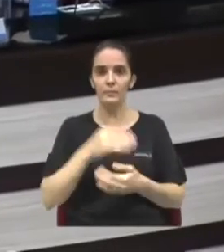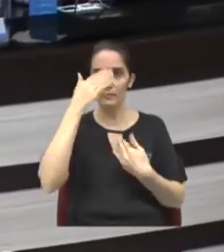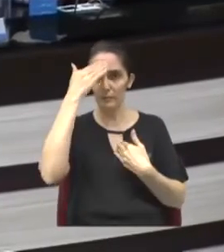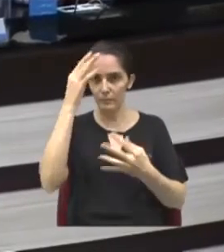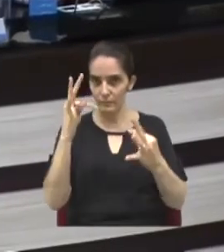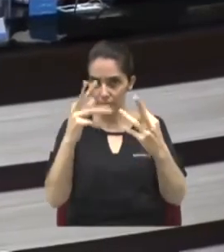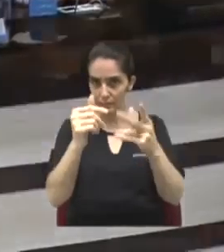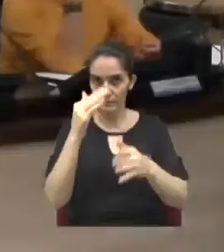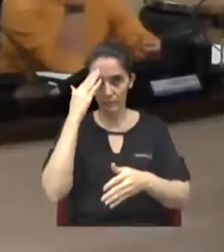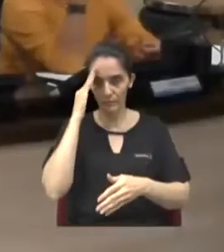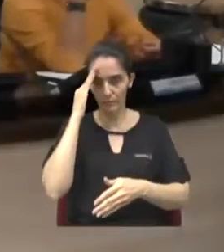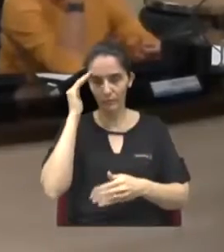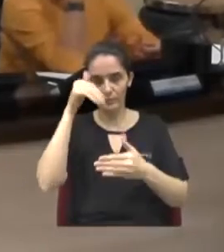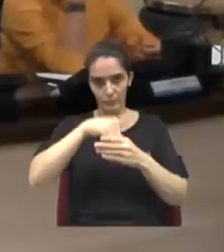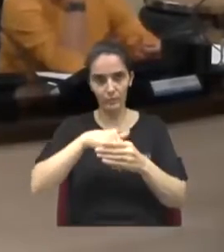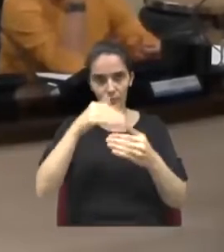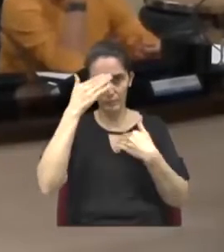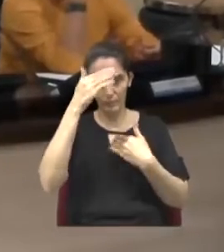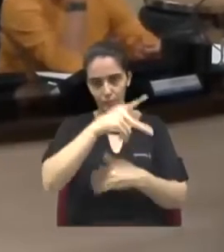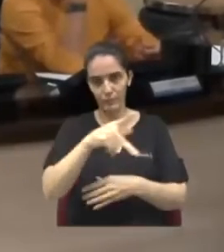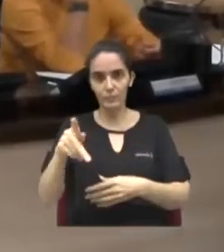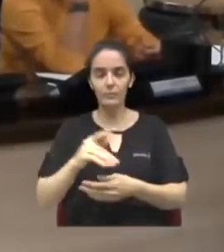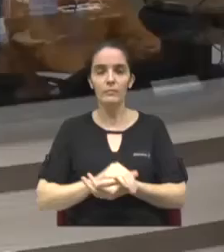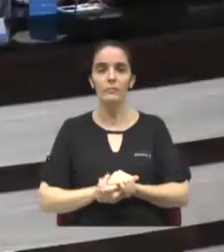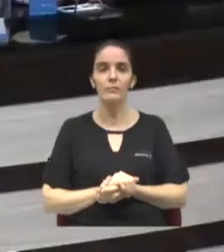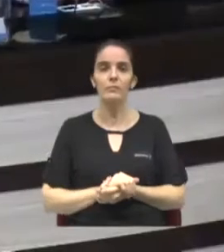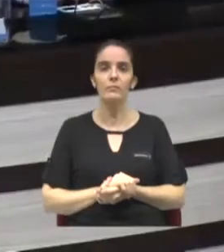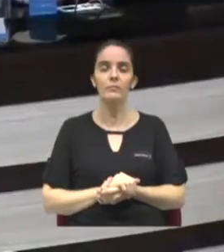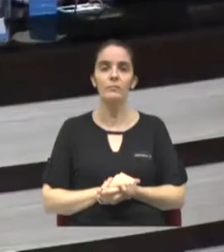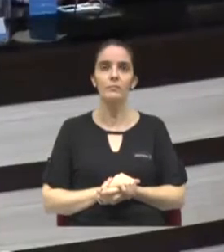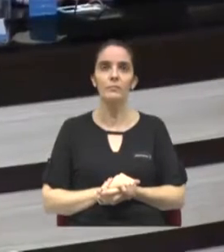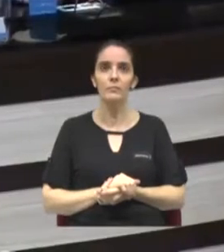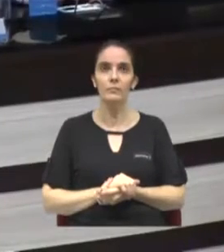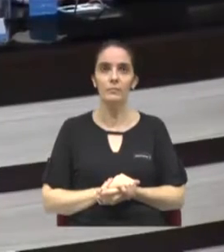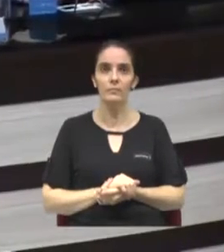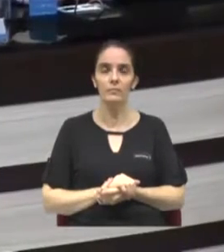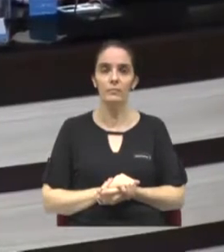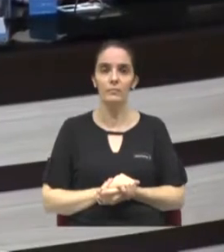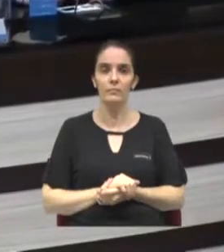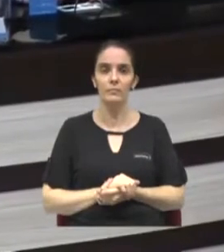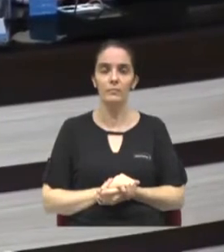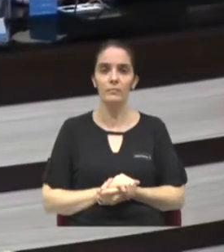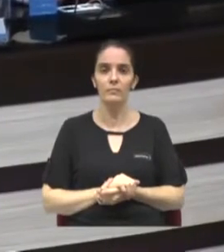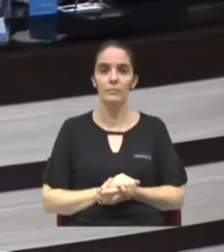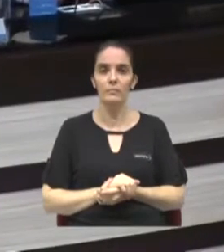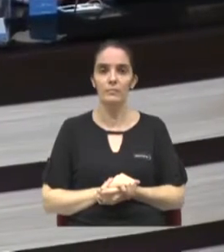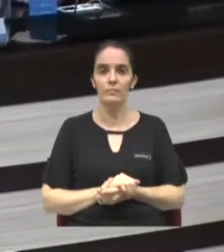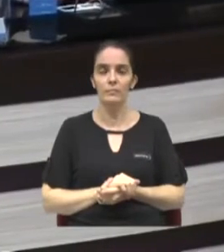a todos pela compreensão e pelo voto. Obrigado, senhor presidente. Após a justificativa do voto,